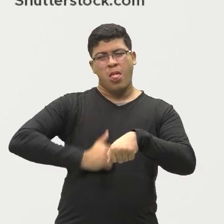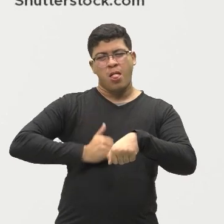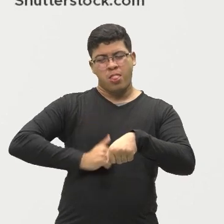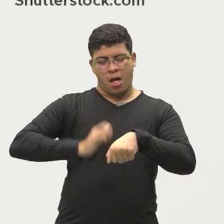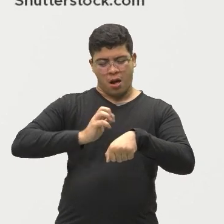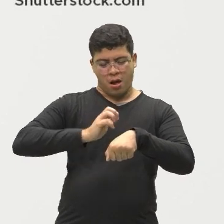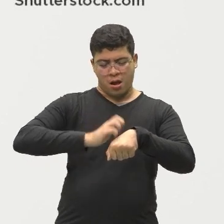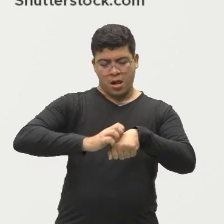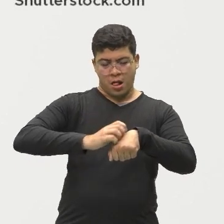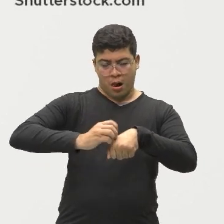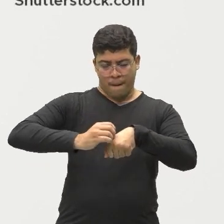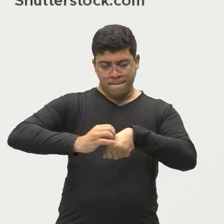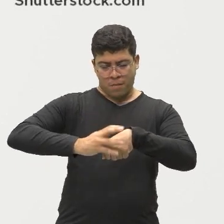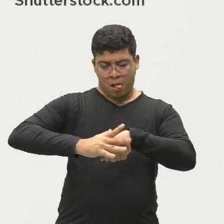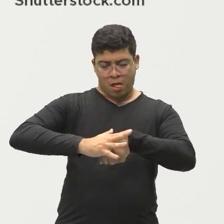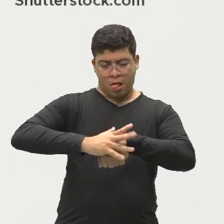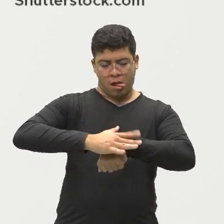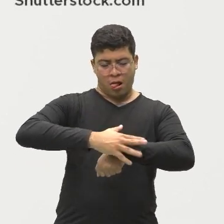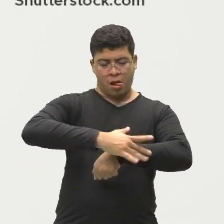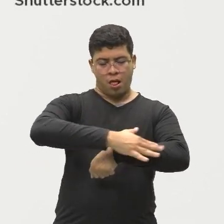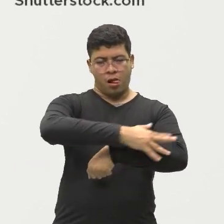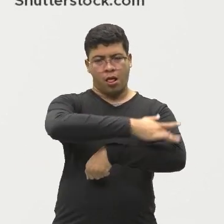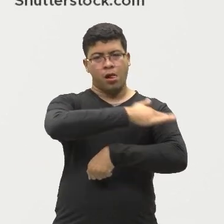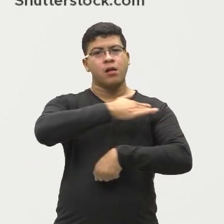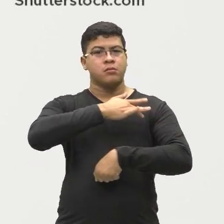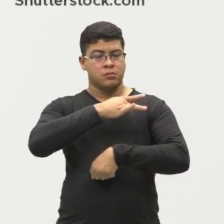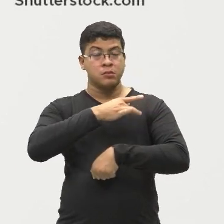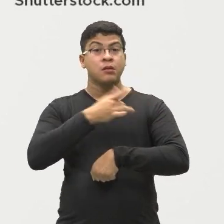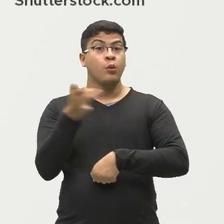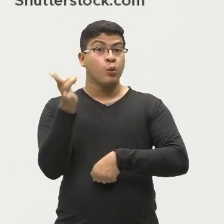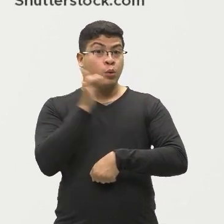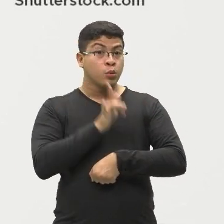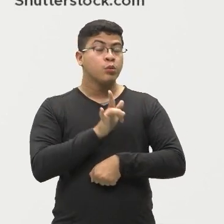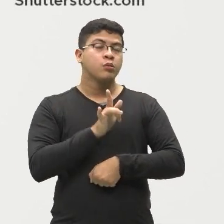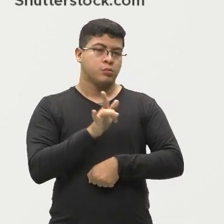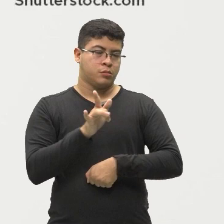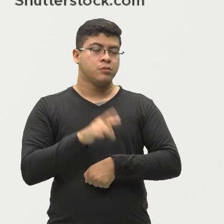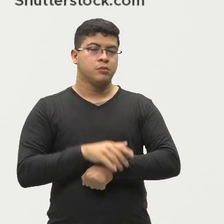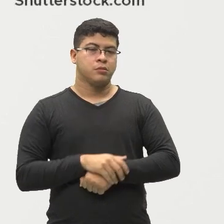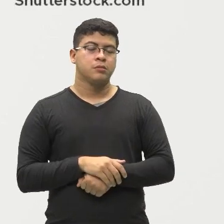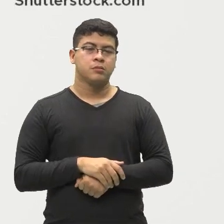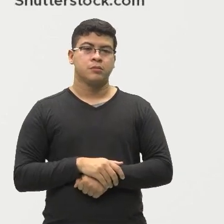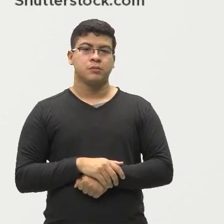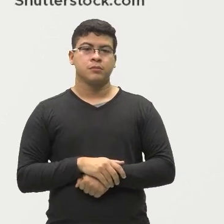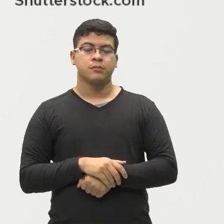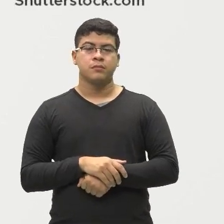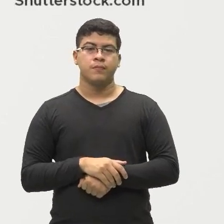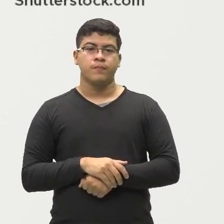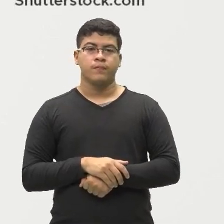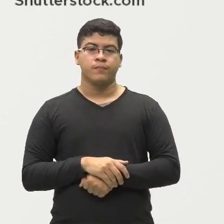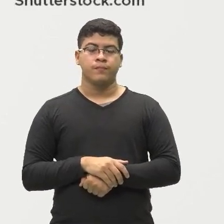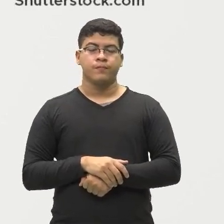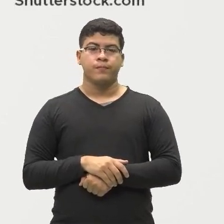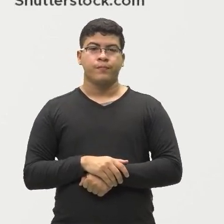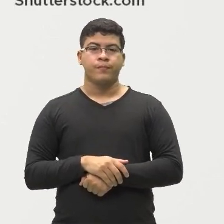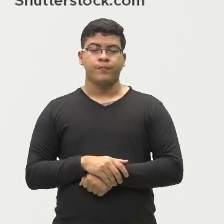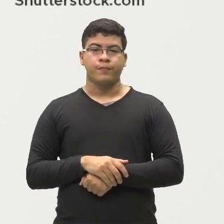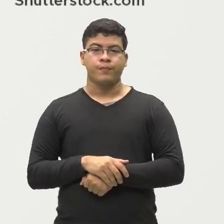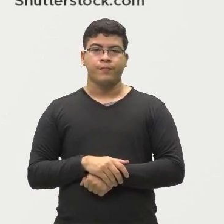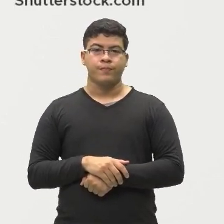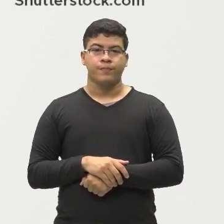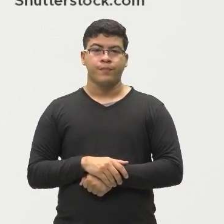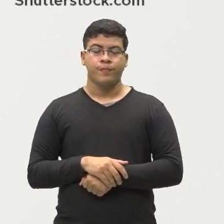maturação desse protozoário e aí nesse mesmo processo ele acaba eliminando fezes no corpo da